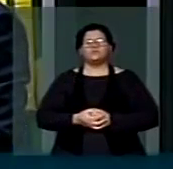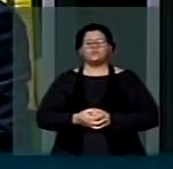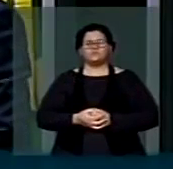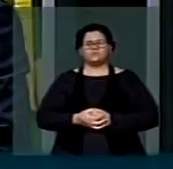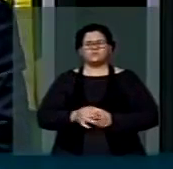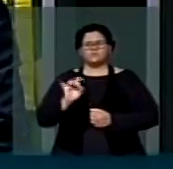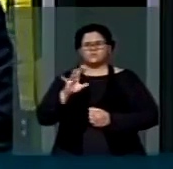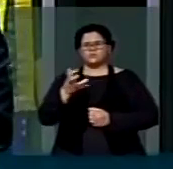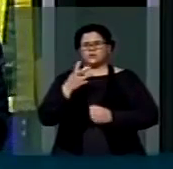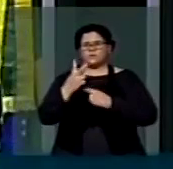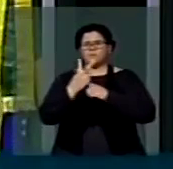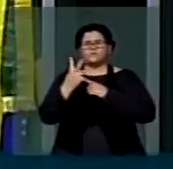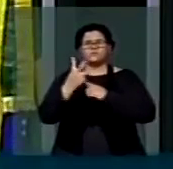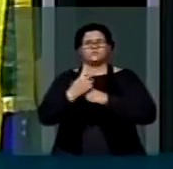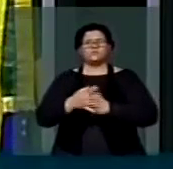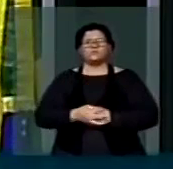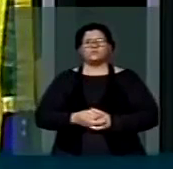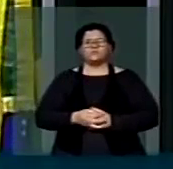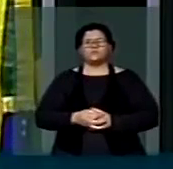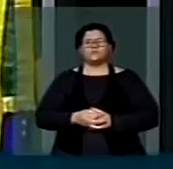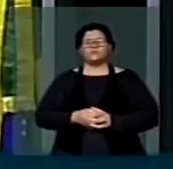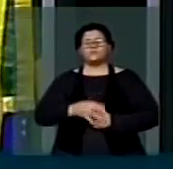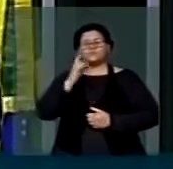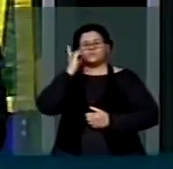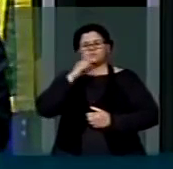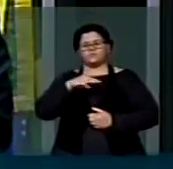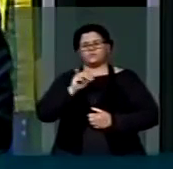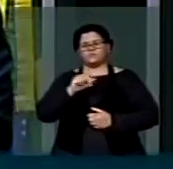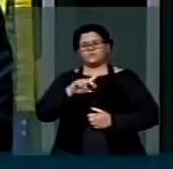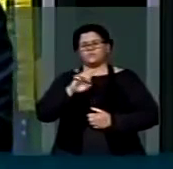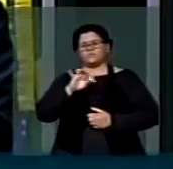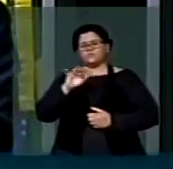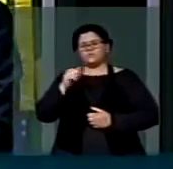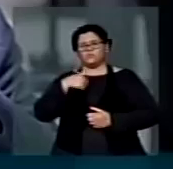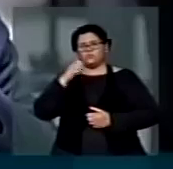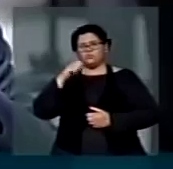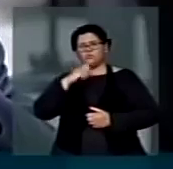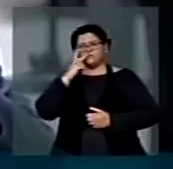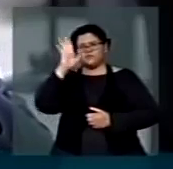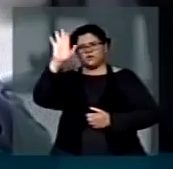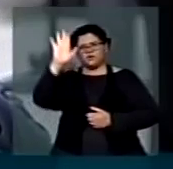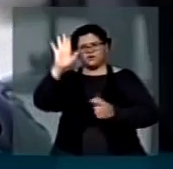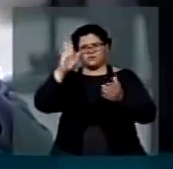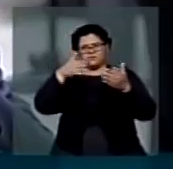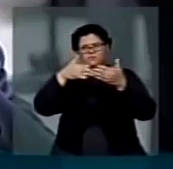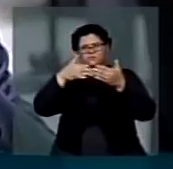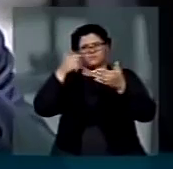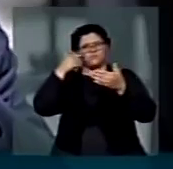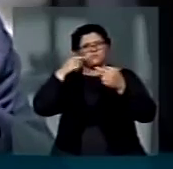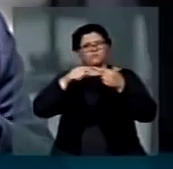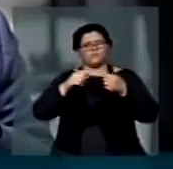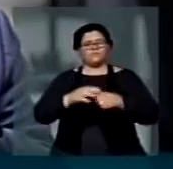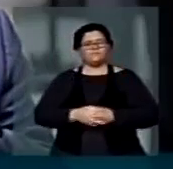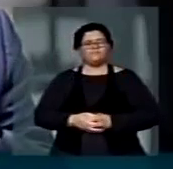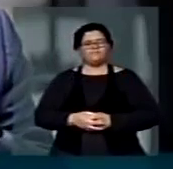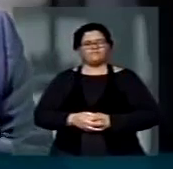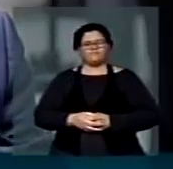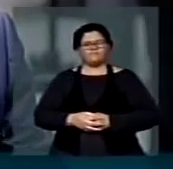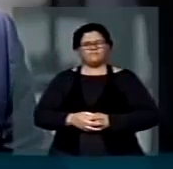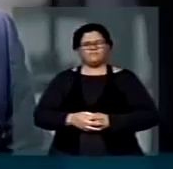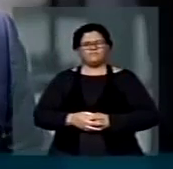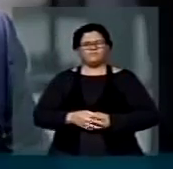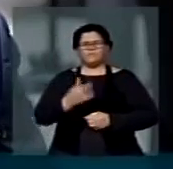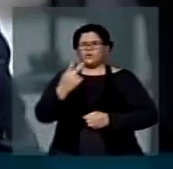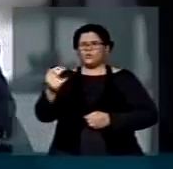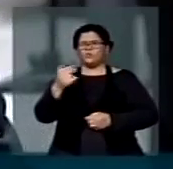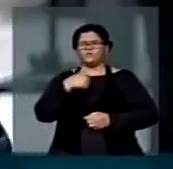Deputado Mandeto. Pois não, permite uma parte, deputado. Pedir uma parte para Vossa Excelência para dizer duas